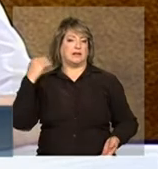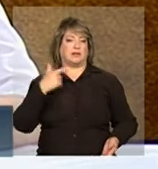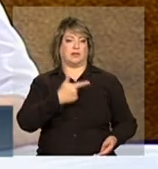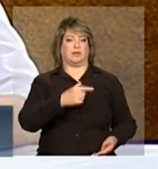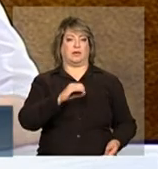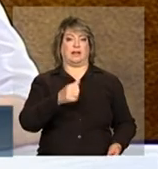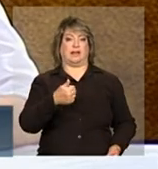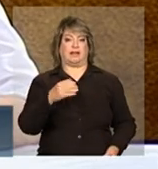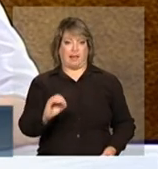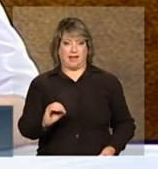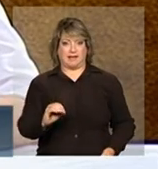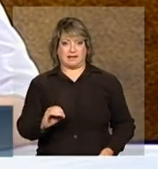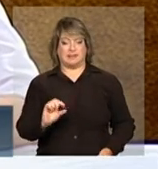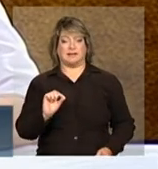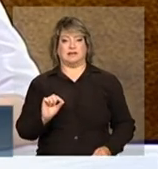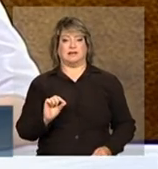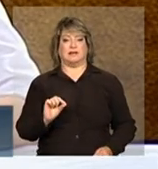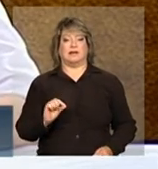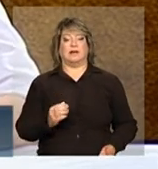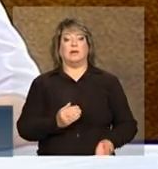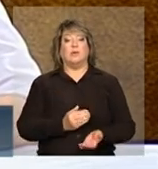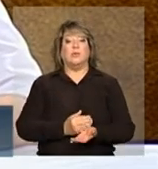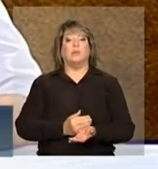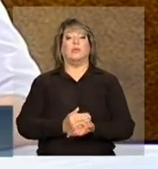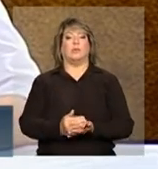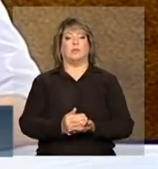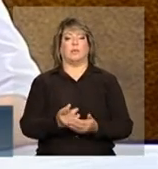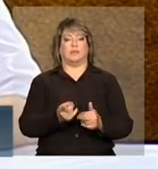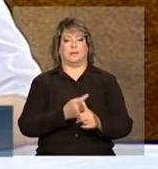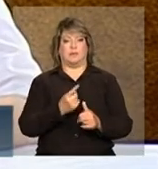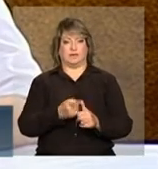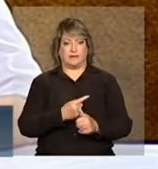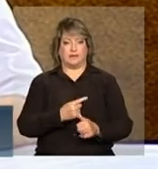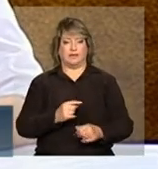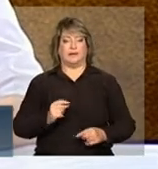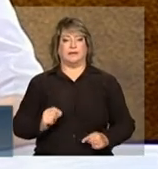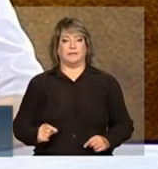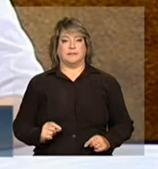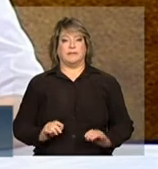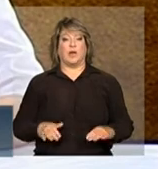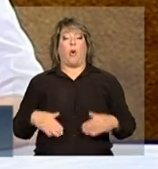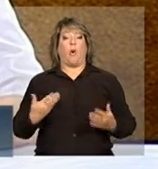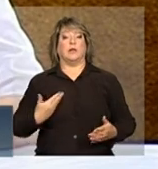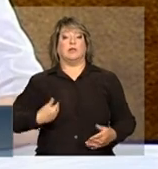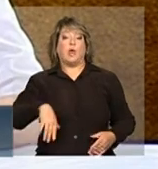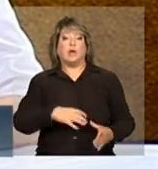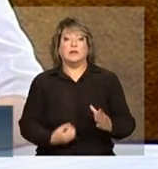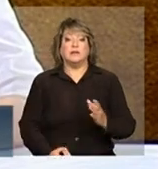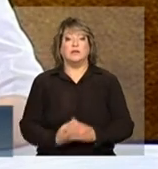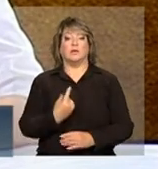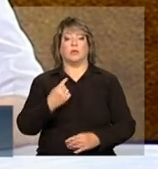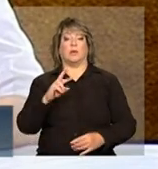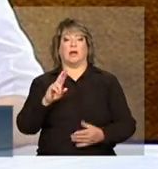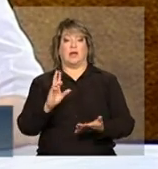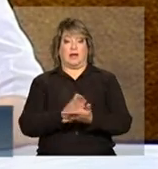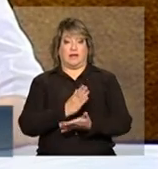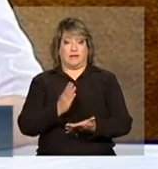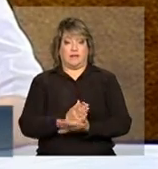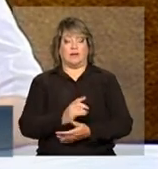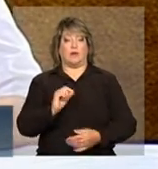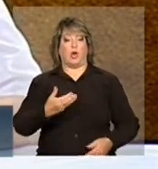2010, nós demos a primeira sinalização quando nós lançamos uma revista que